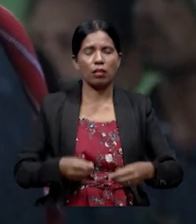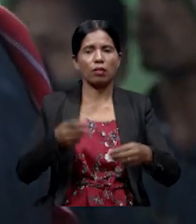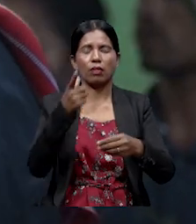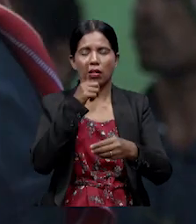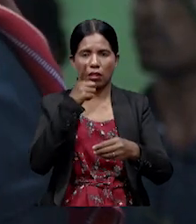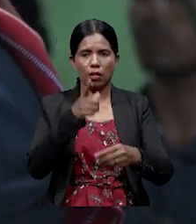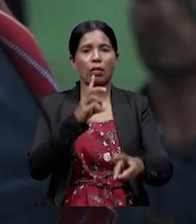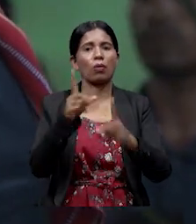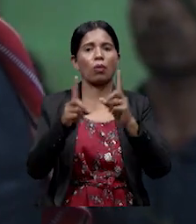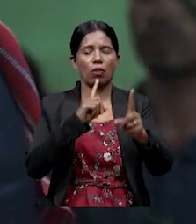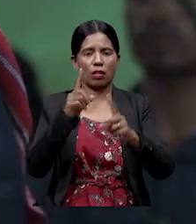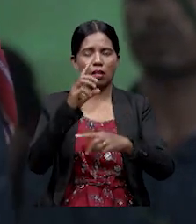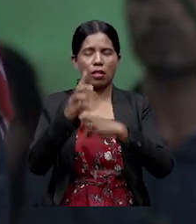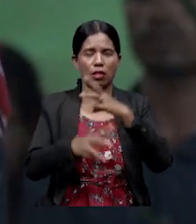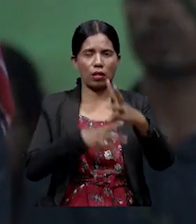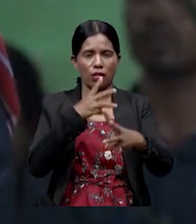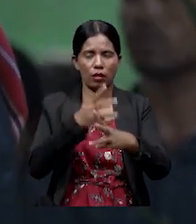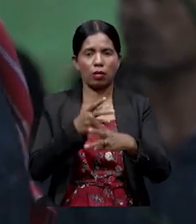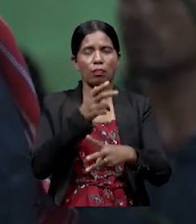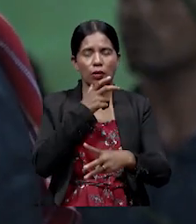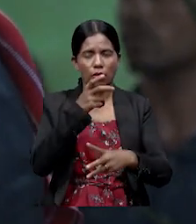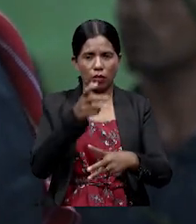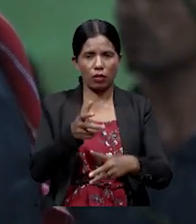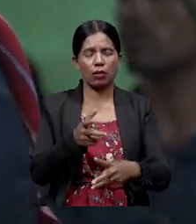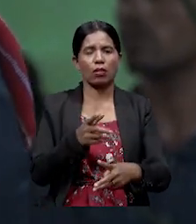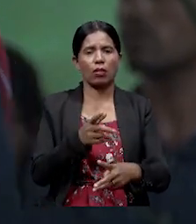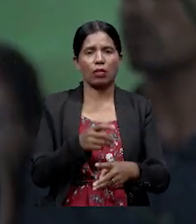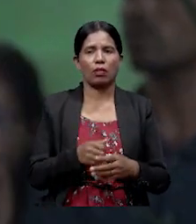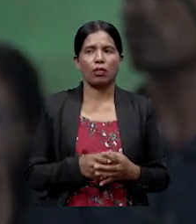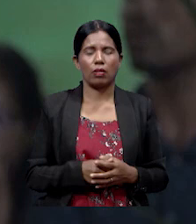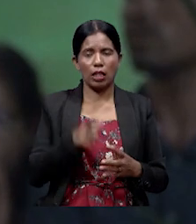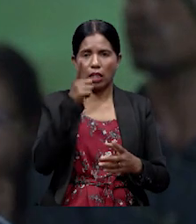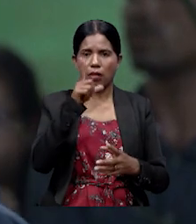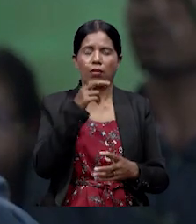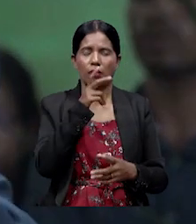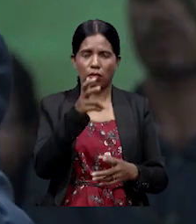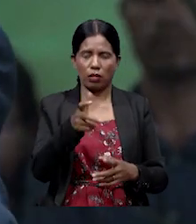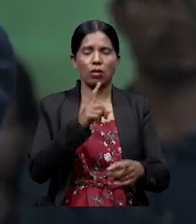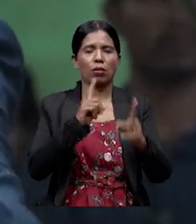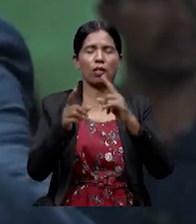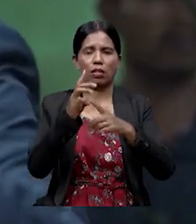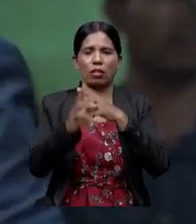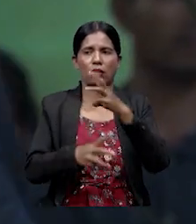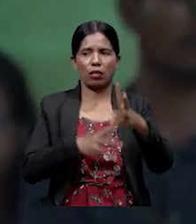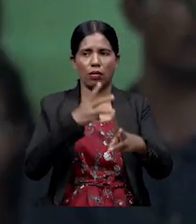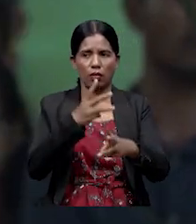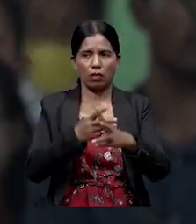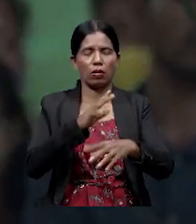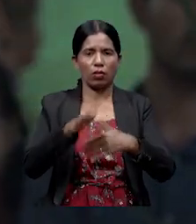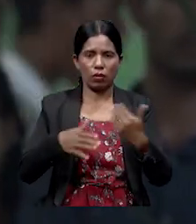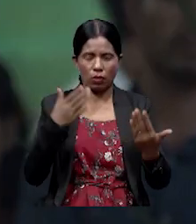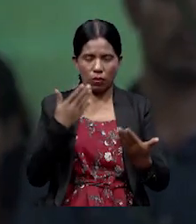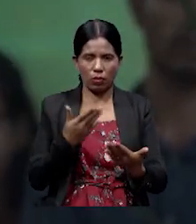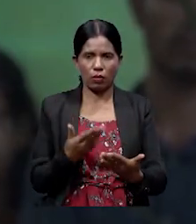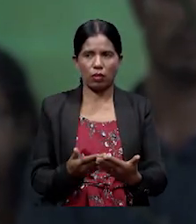no mundo. O português é a quinta. E na parte de baixo do mundo, na parte sul do mundo, é